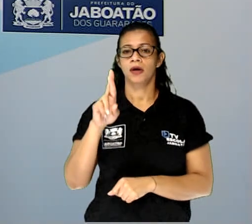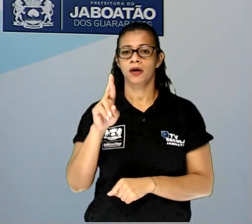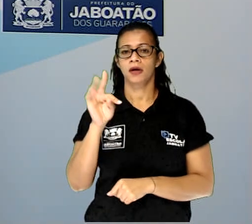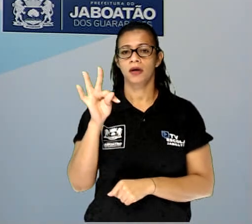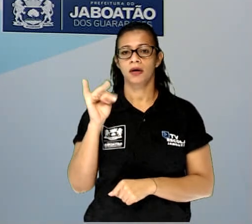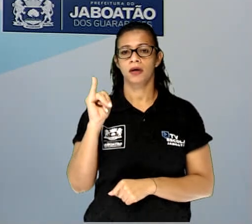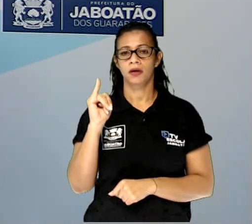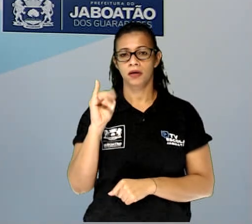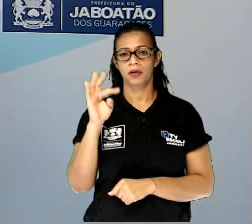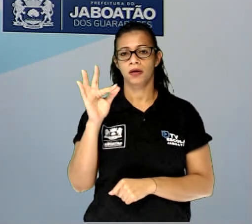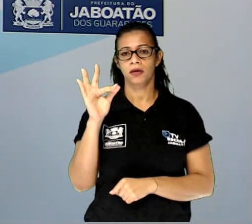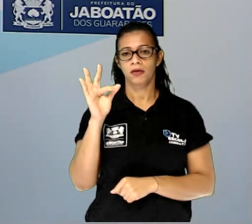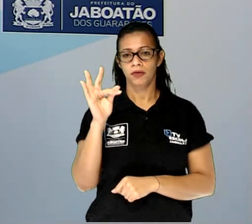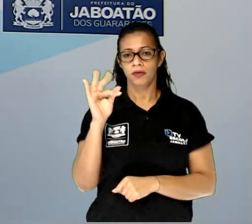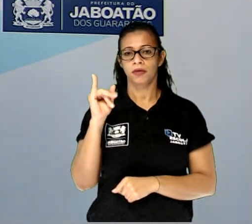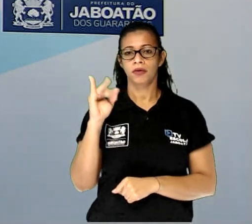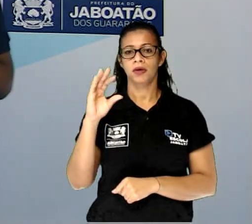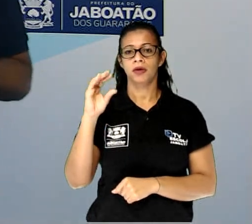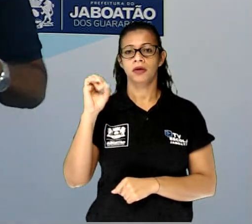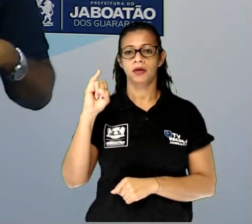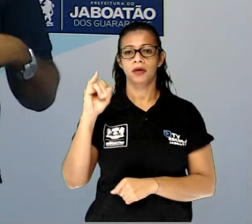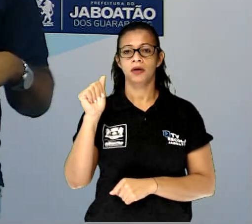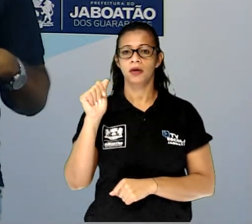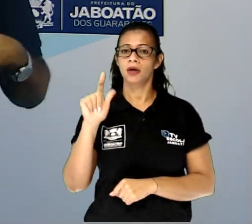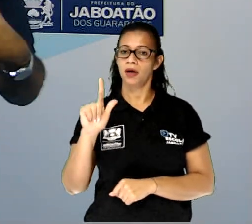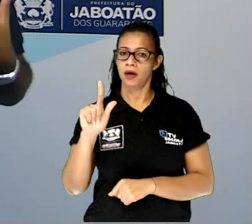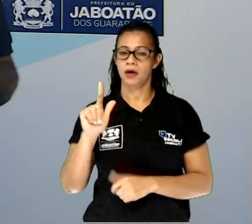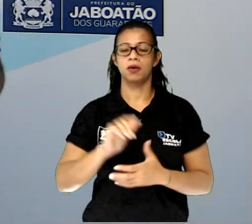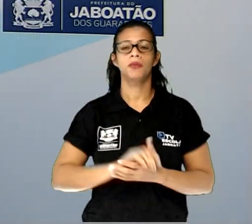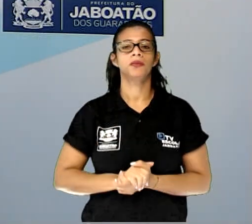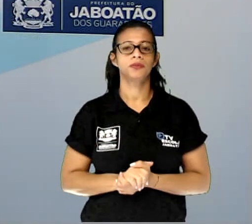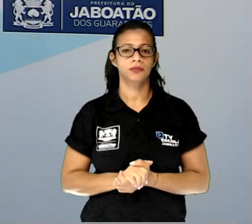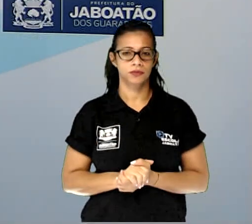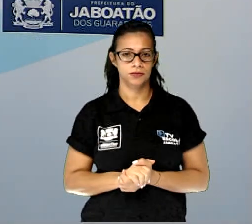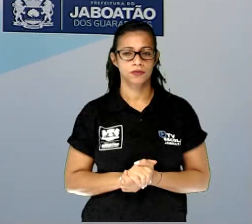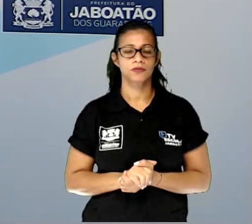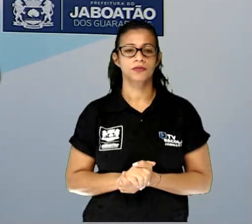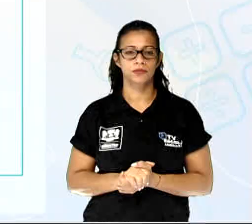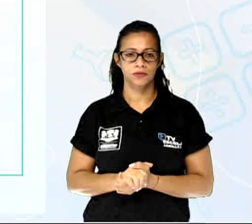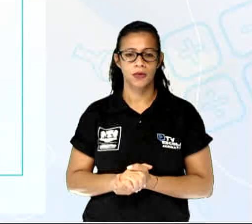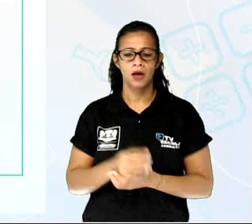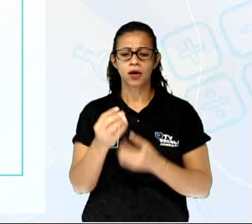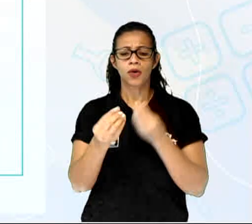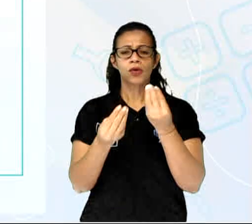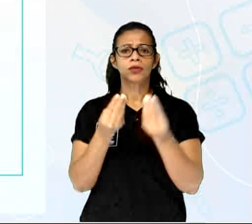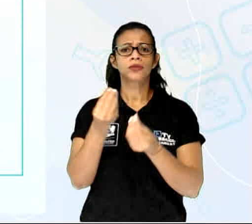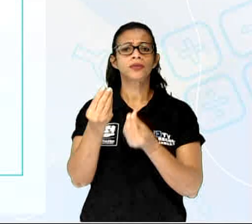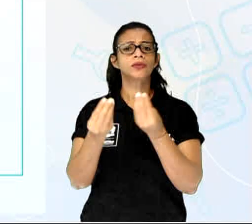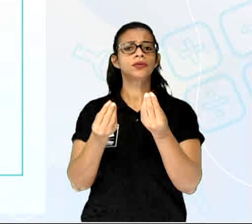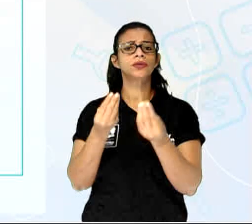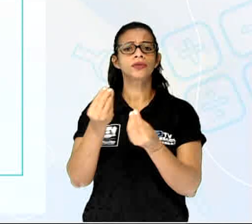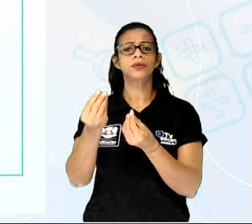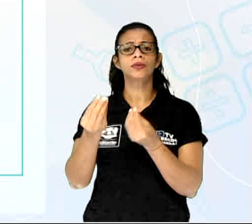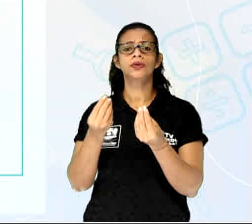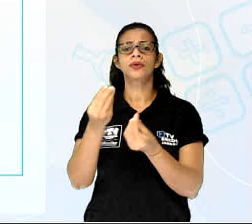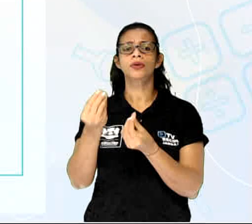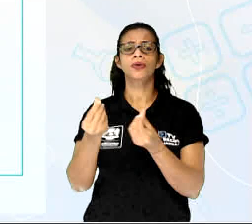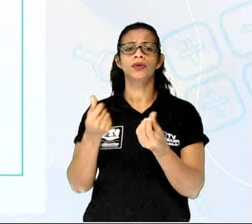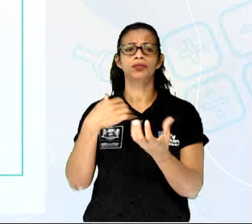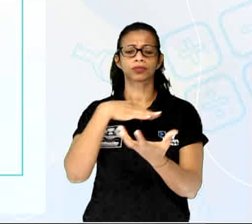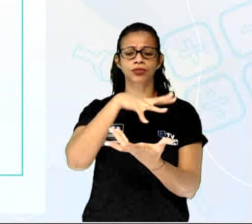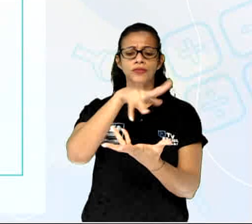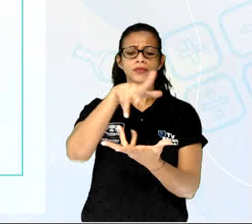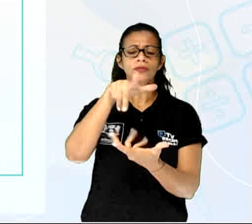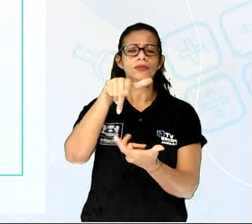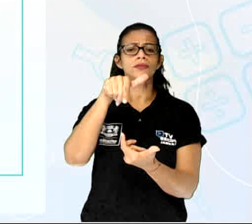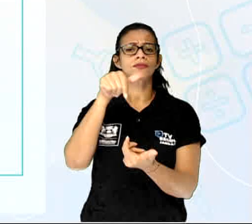A Lua é um satélite natural. E a forma da Terra? Olha aí na sua tela que o formato do nosso planeta, ele